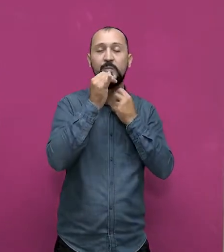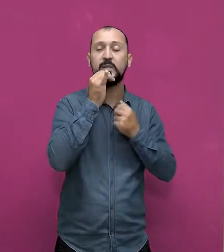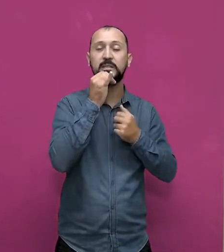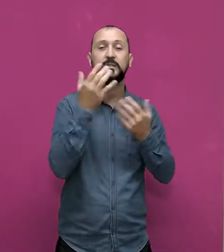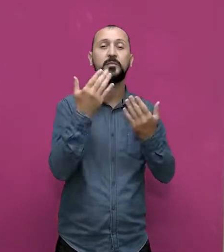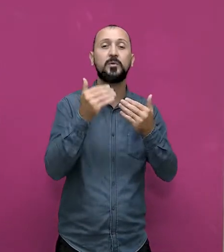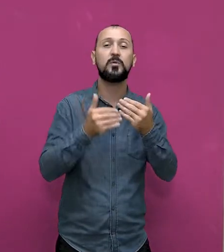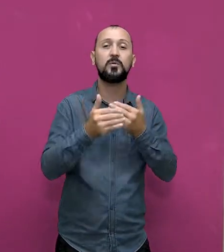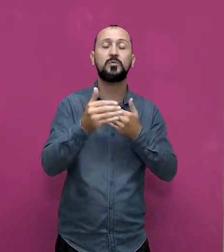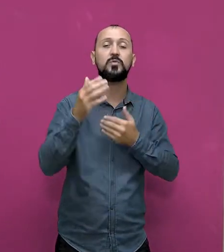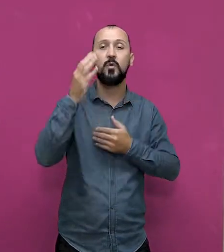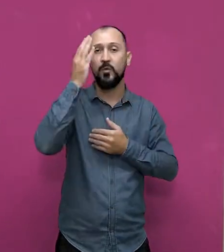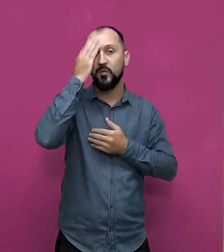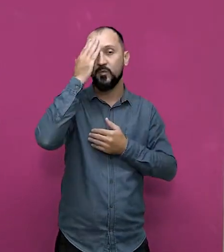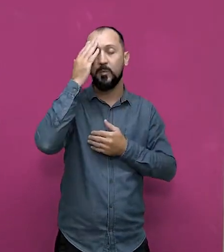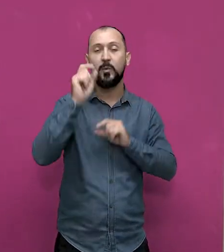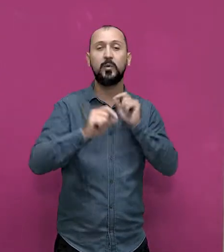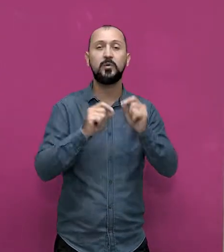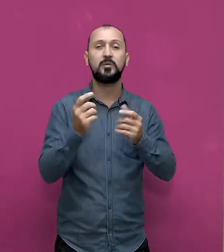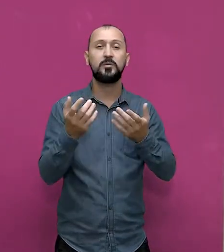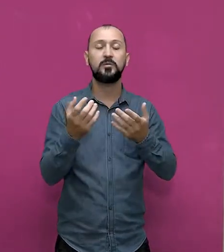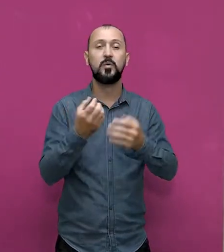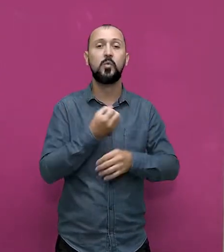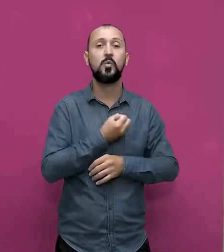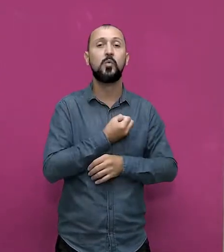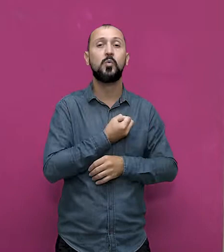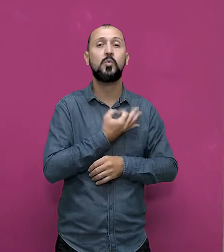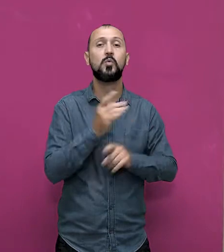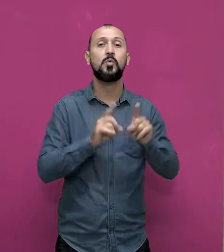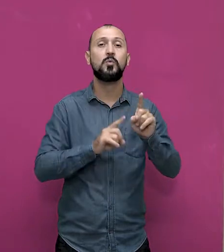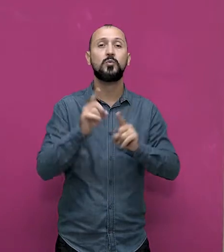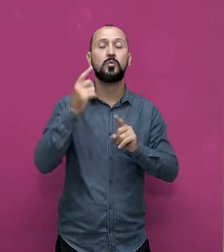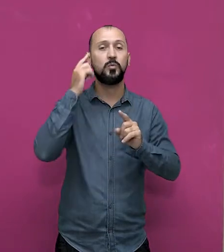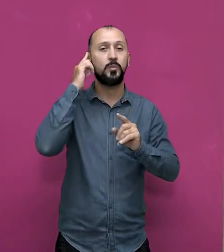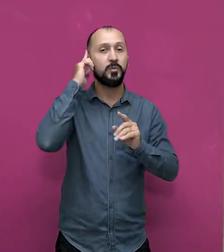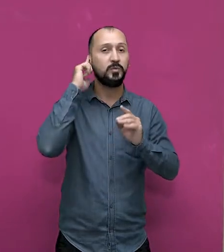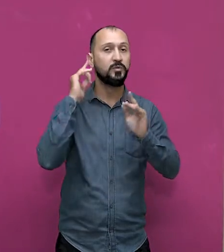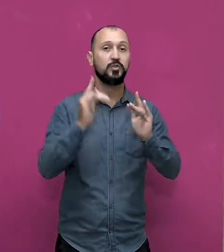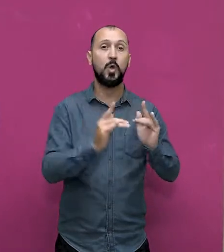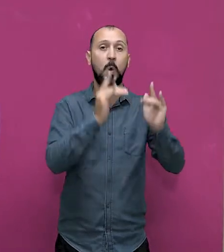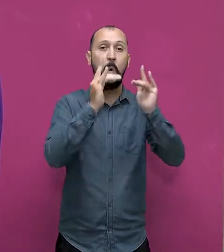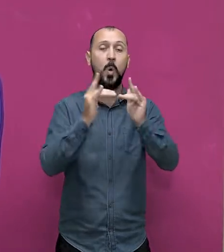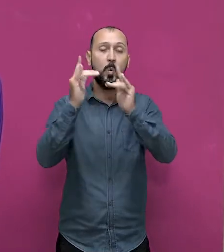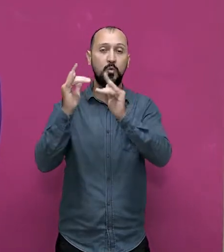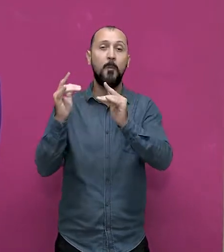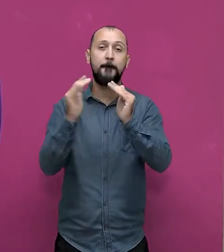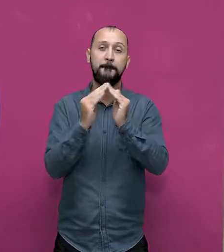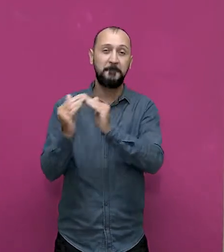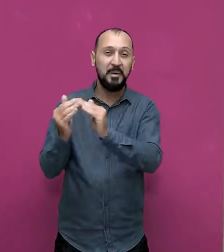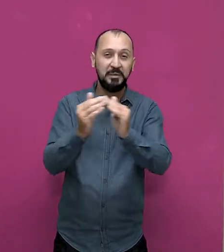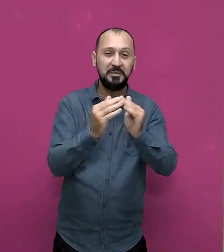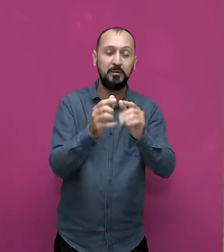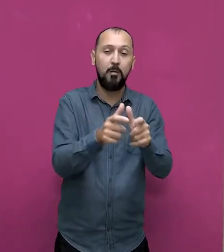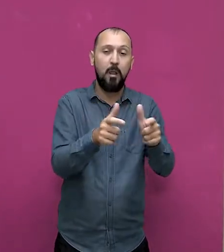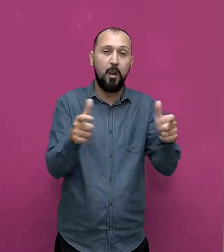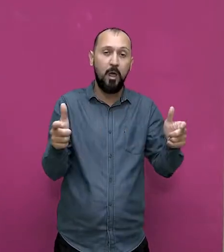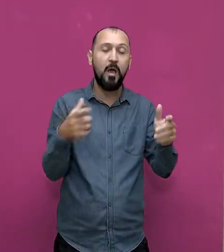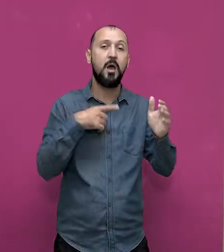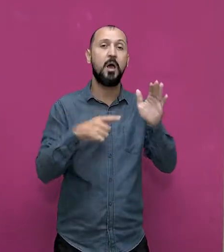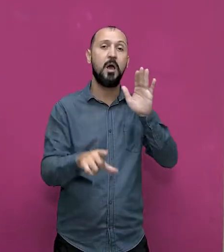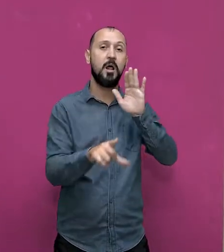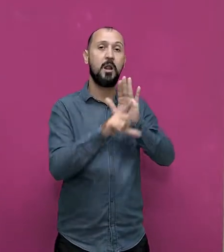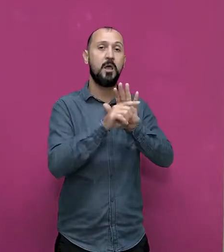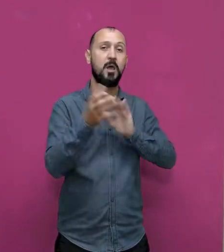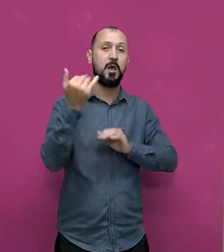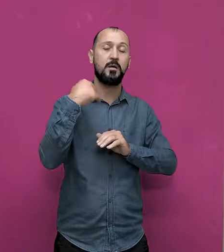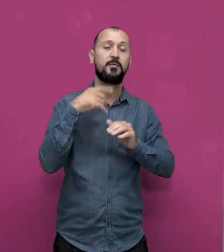por exemplo, dentro hoje dos famosos e do número grande de condomínios que estão surgindo. Então,